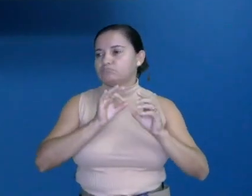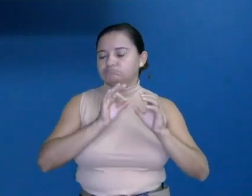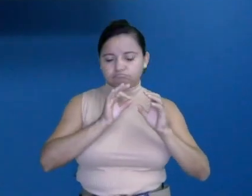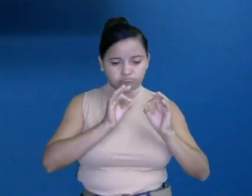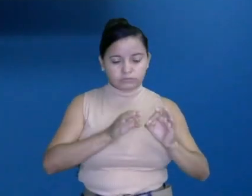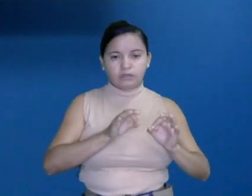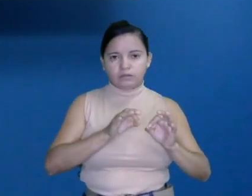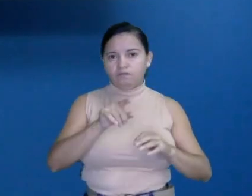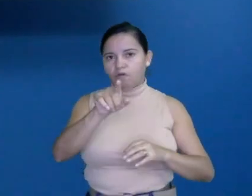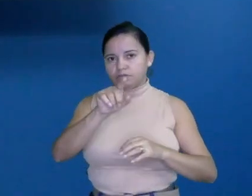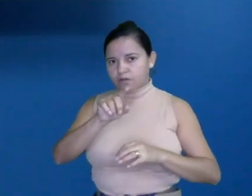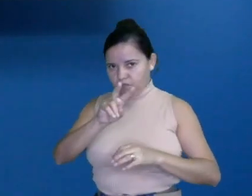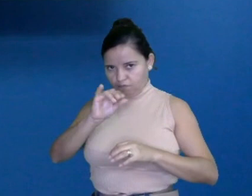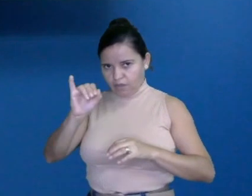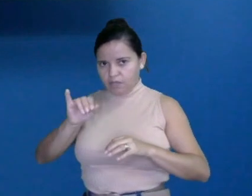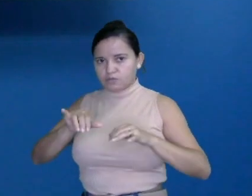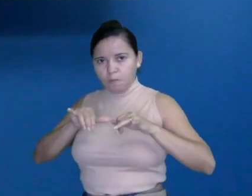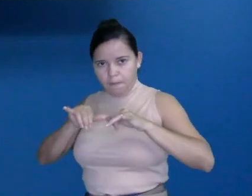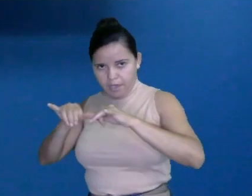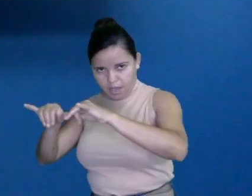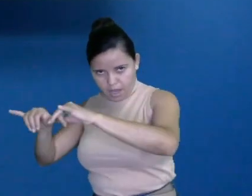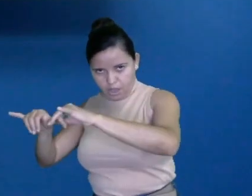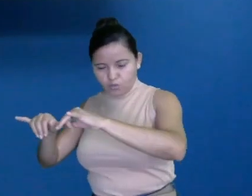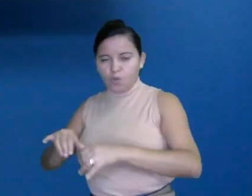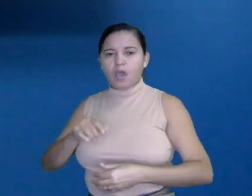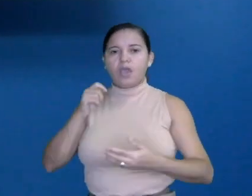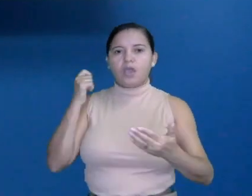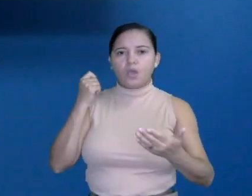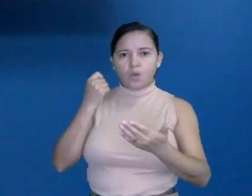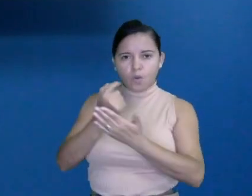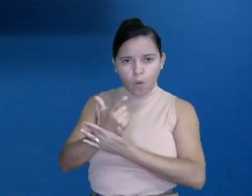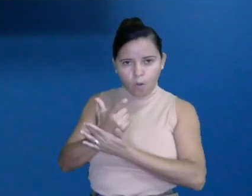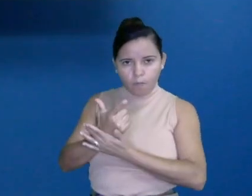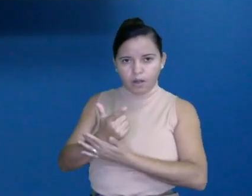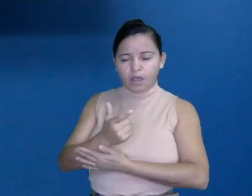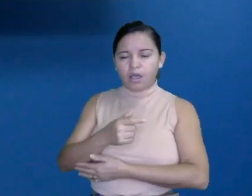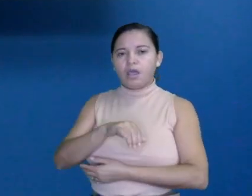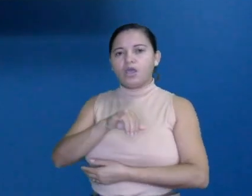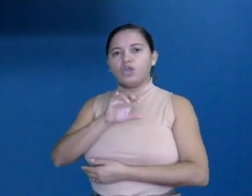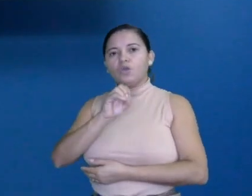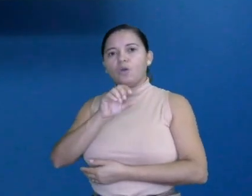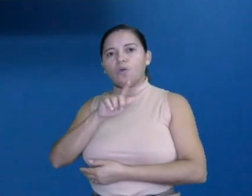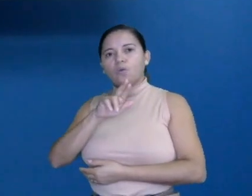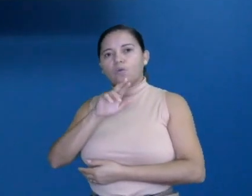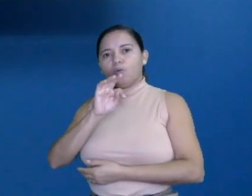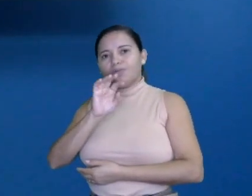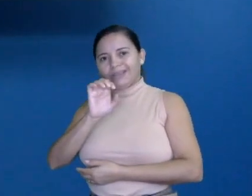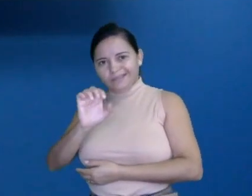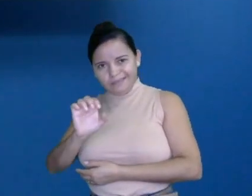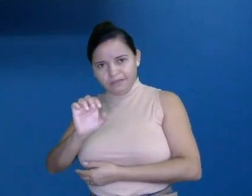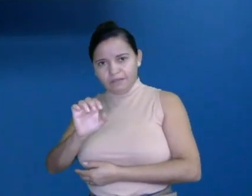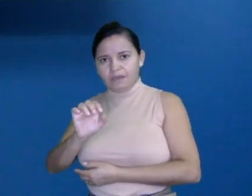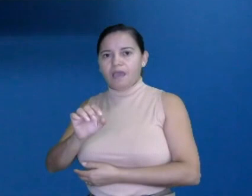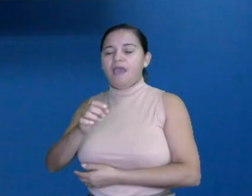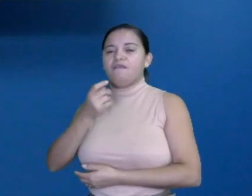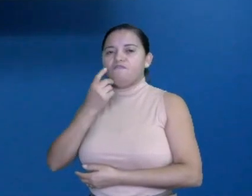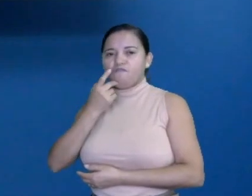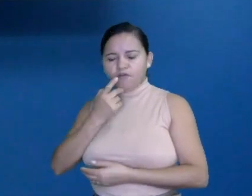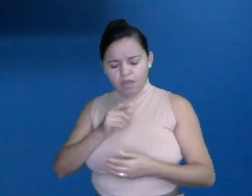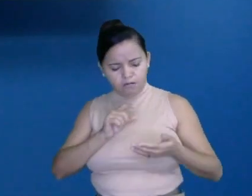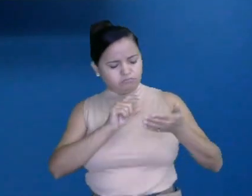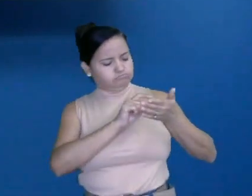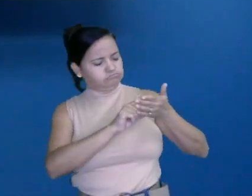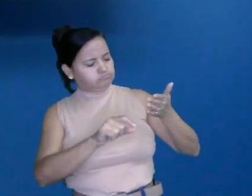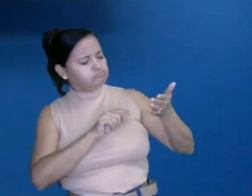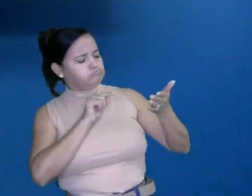você vai no mercado e você comprar um iogurte, por exemplo, se você olha lá no rótulo, ele diz assim, ó, manter em refrigeração, ou seja,